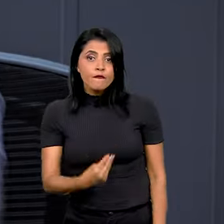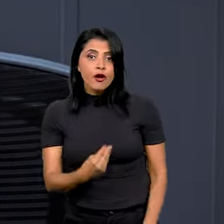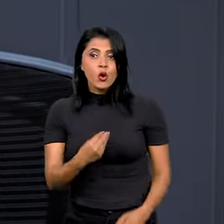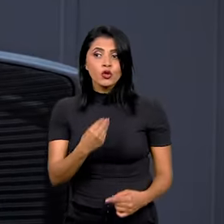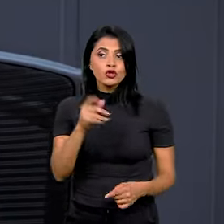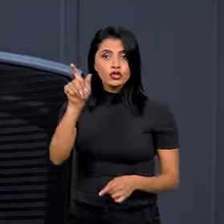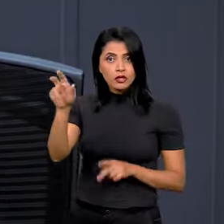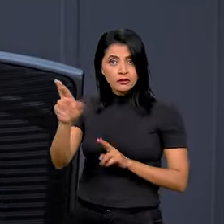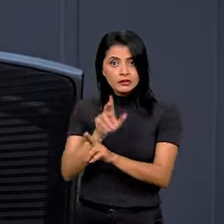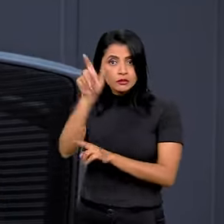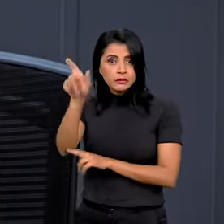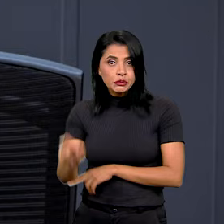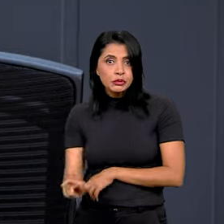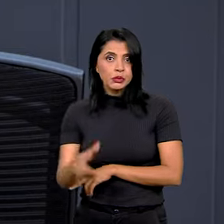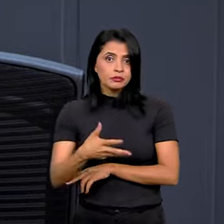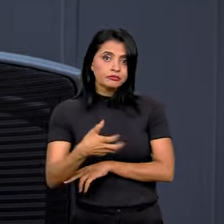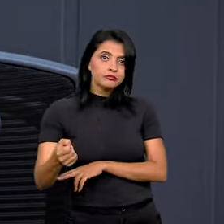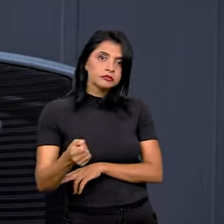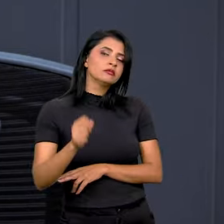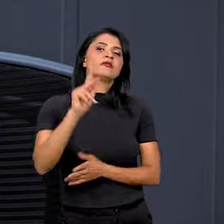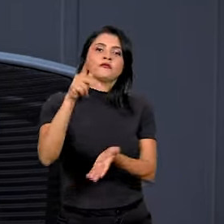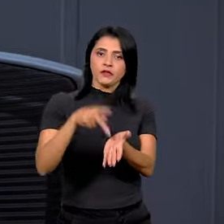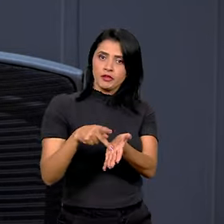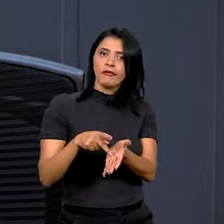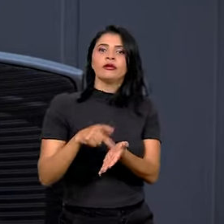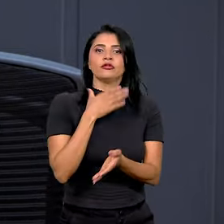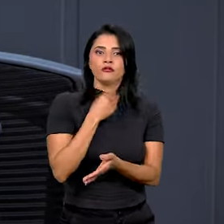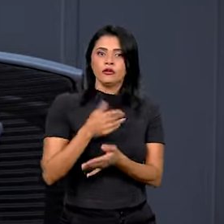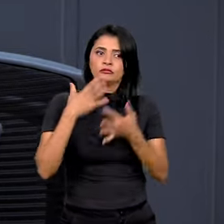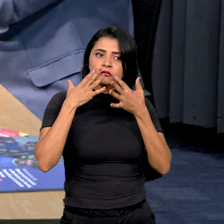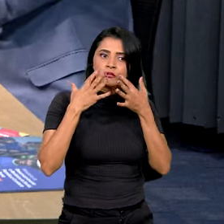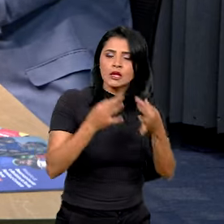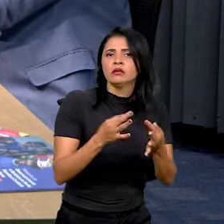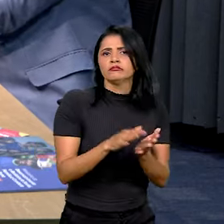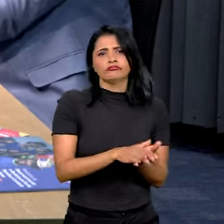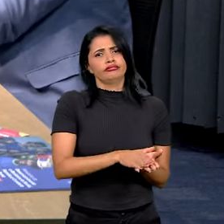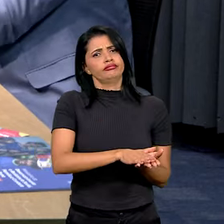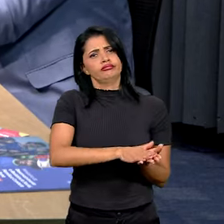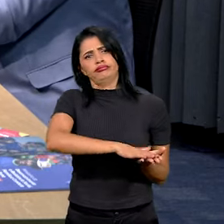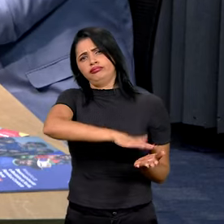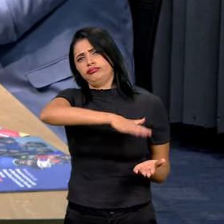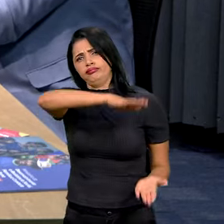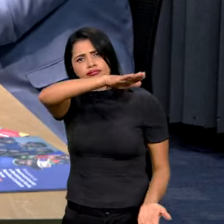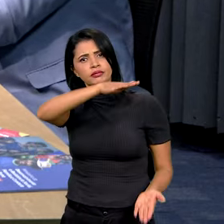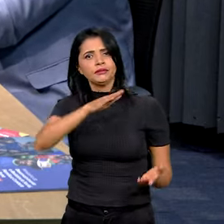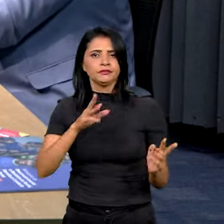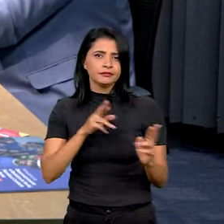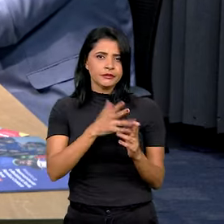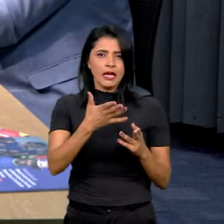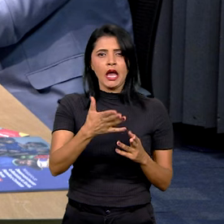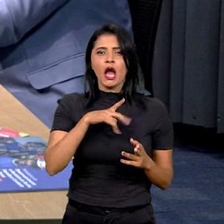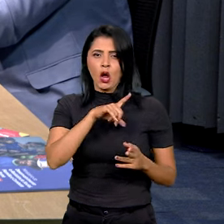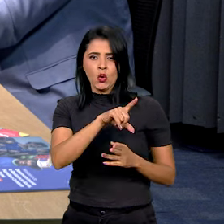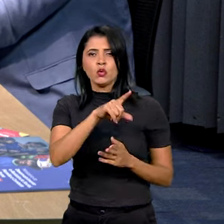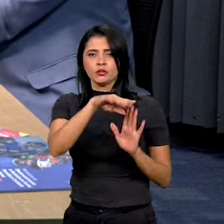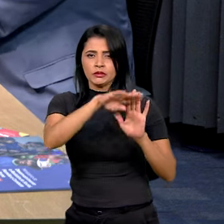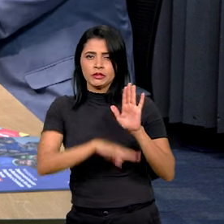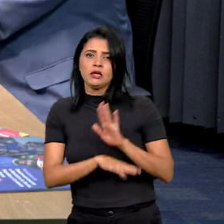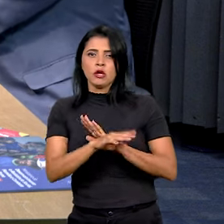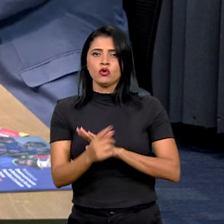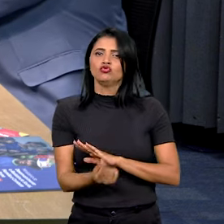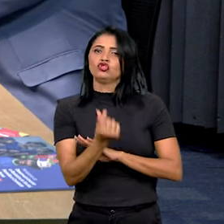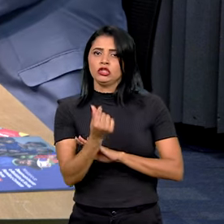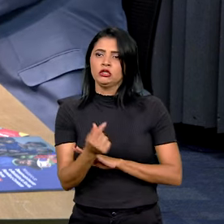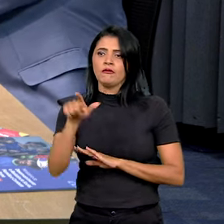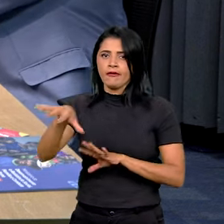Fraude em relação ao beneficiário não as reais fraudes as fraudes que realmente importam que tem um volume em relação ao programa em relação ao horário elas tem a ver